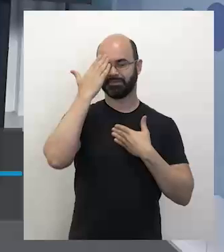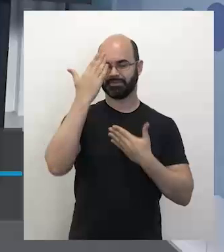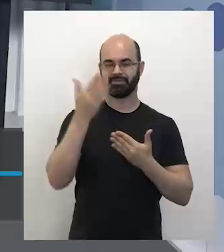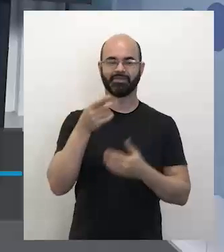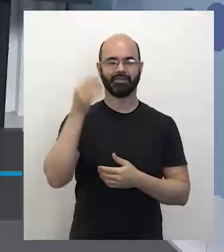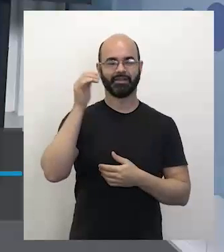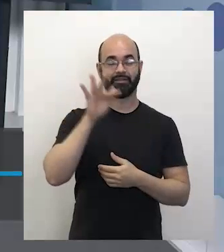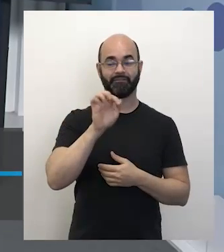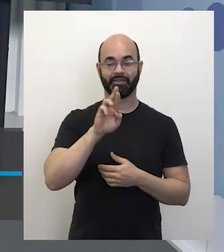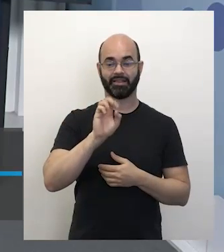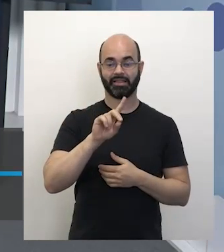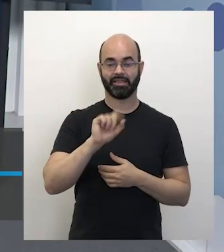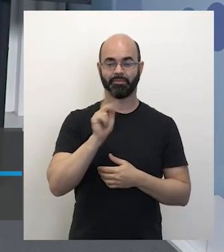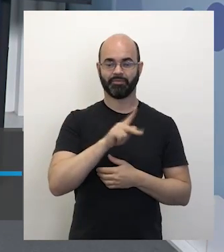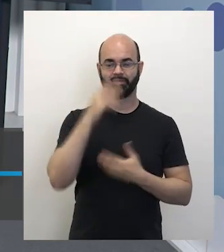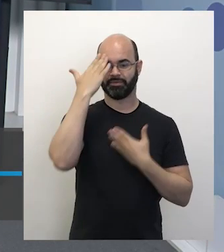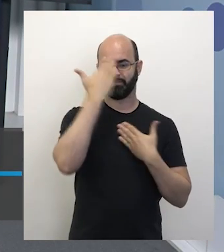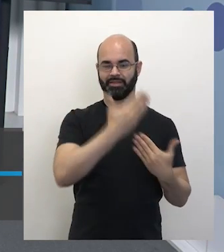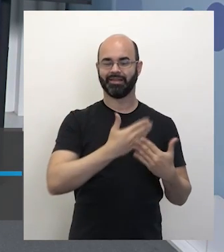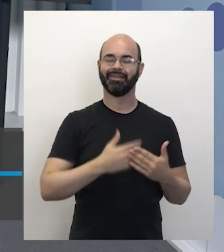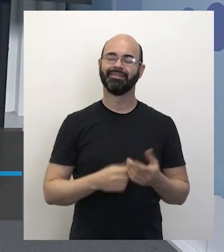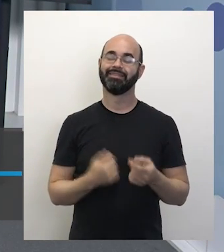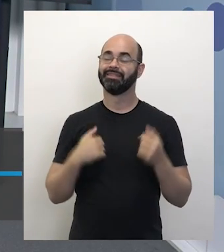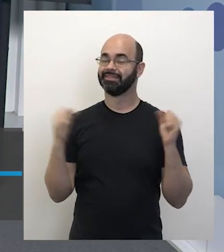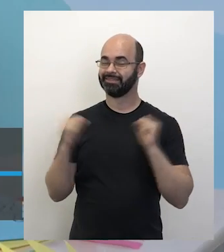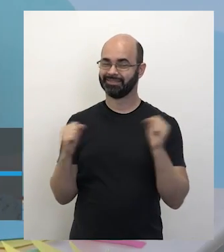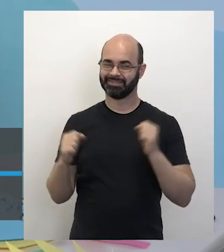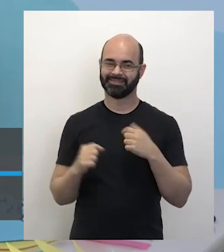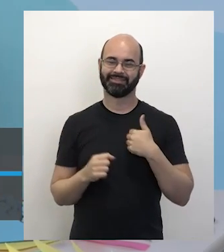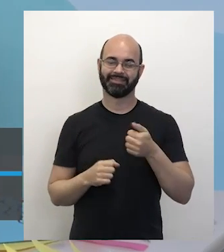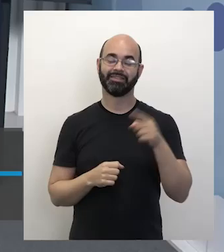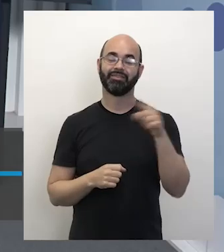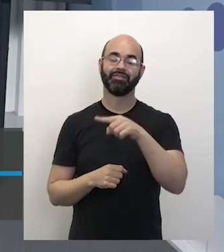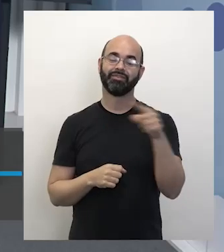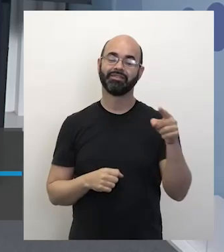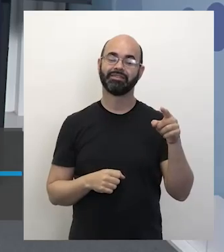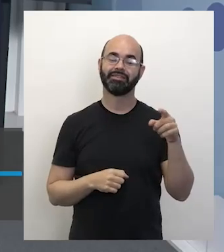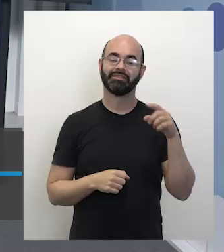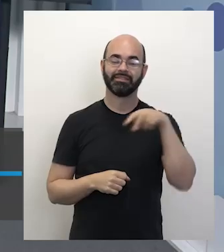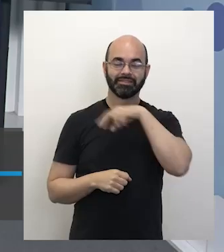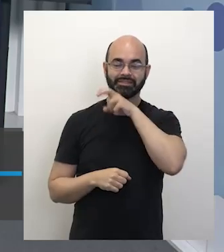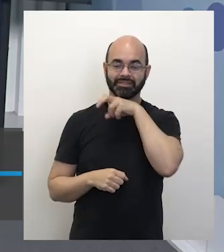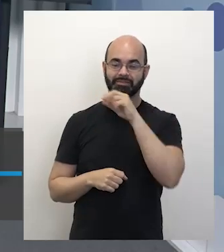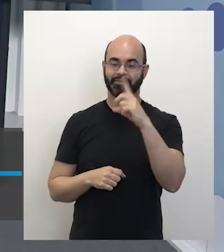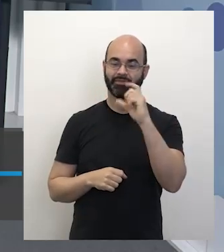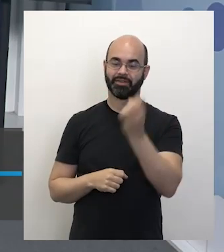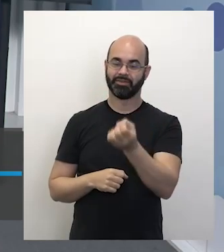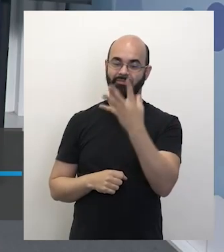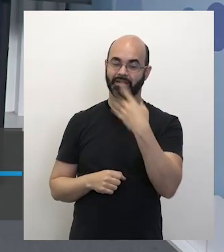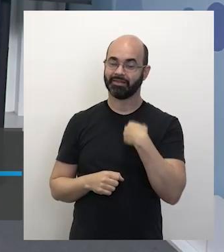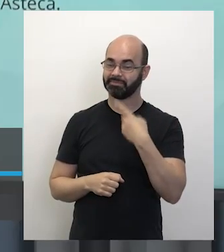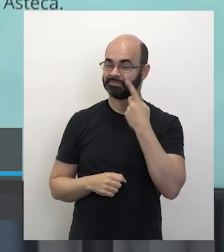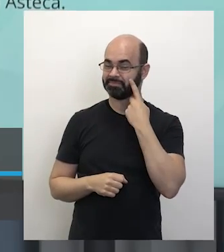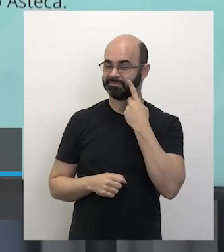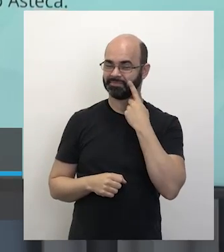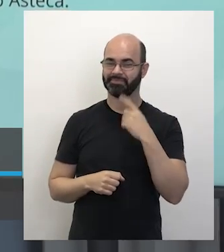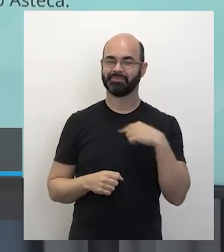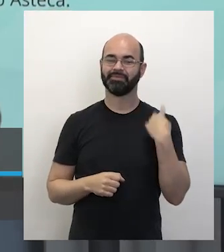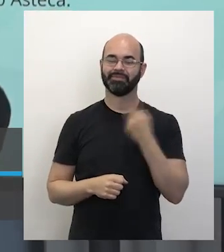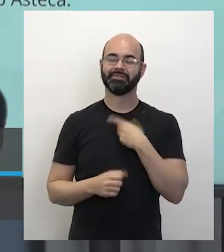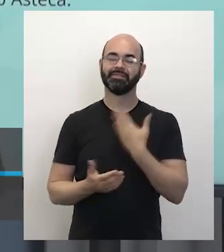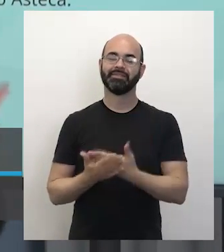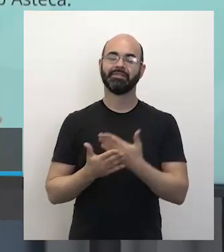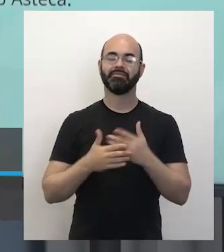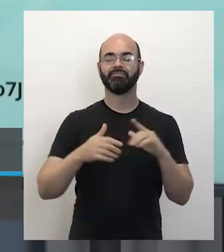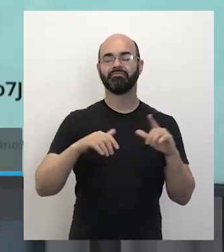Fernanda. Obrigada, adorei. E estou esperando as serpentes. Estamos esperando as serpentes emplumadas. Avaliem a nossa aula ao final,